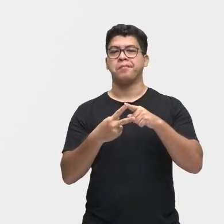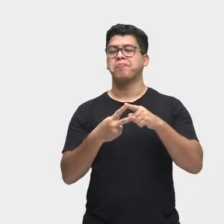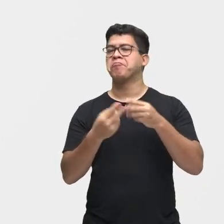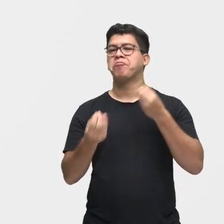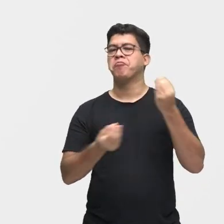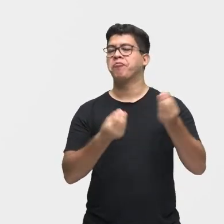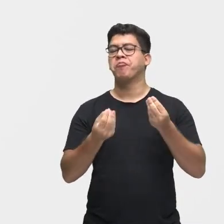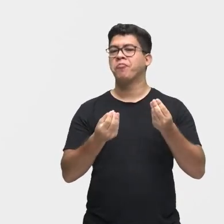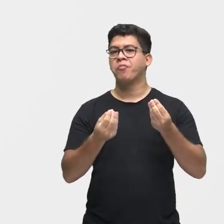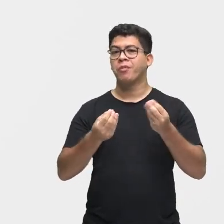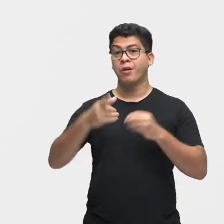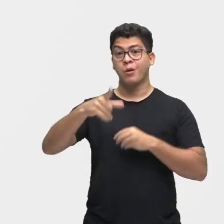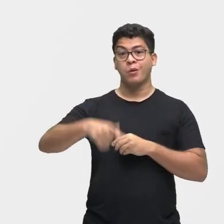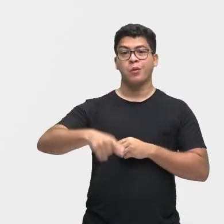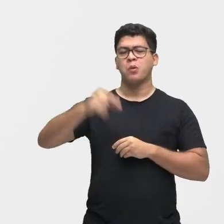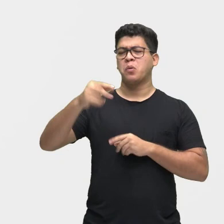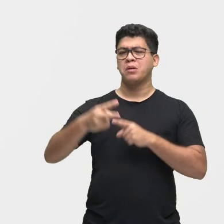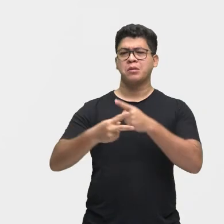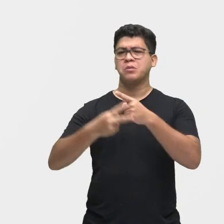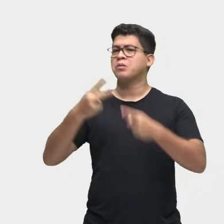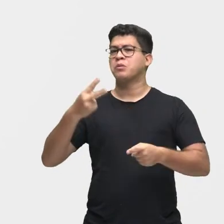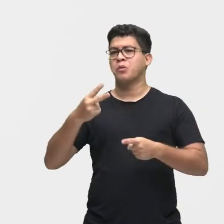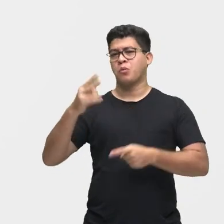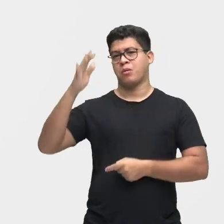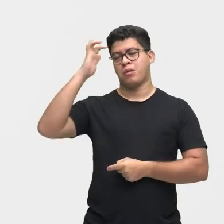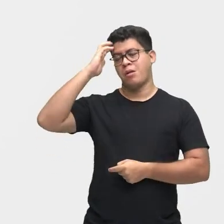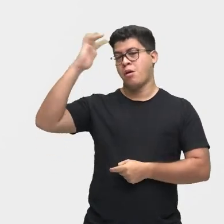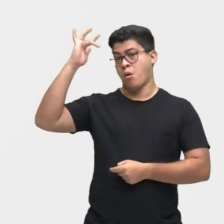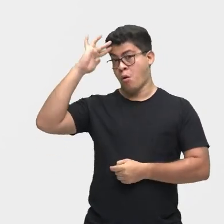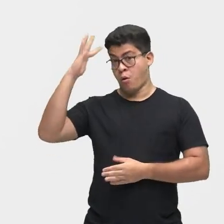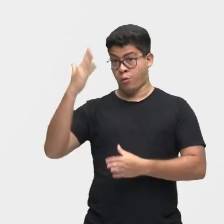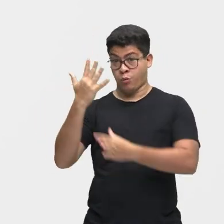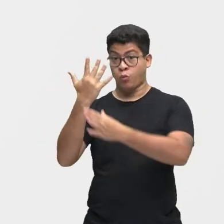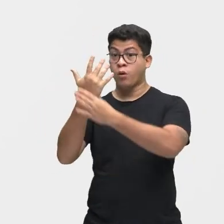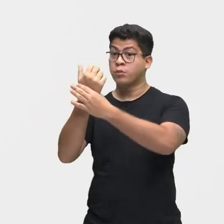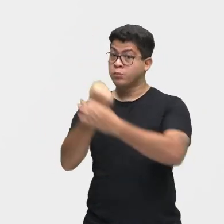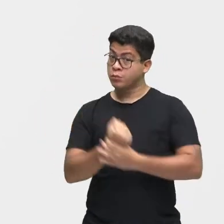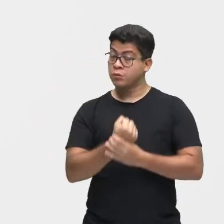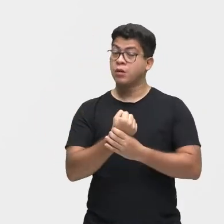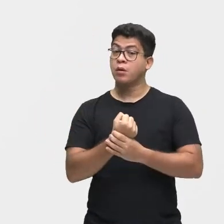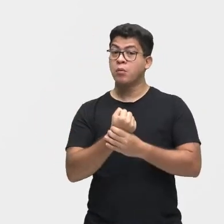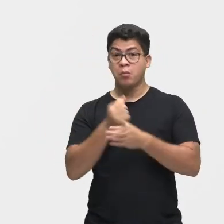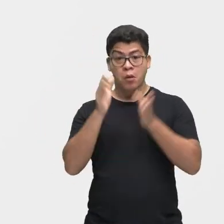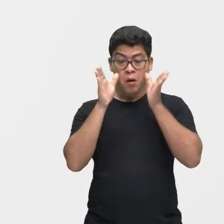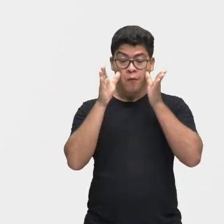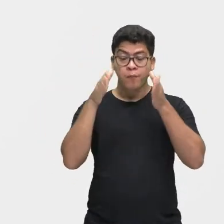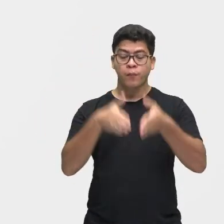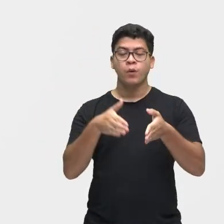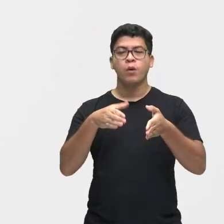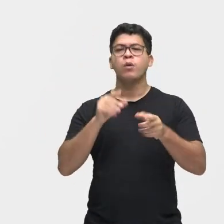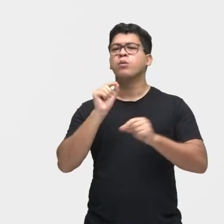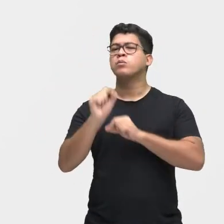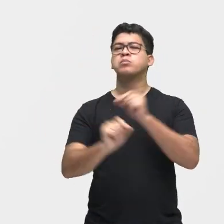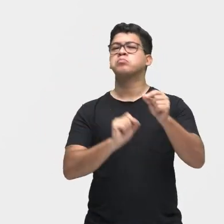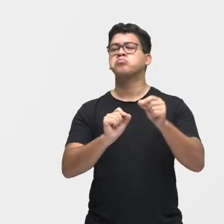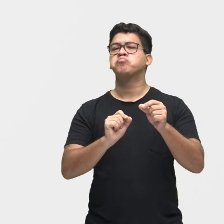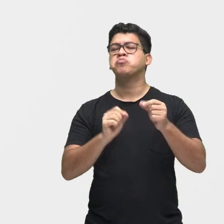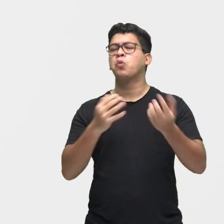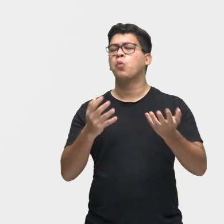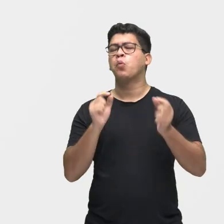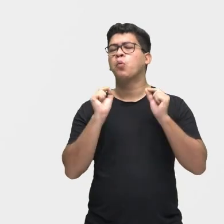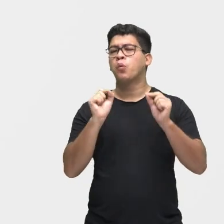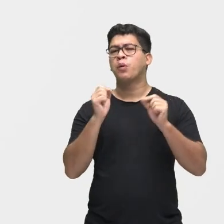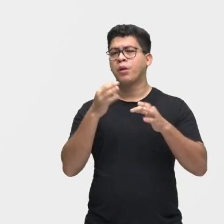primeira questão, que diz o seguinte: escolha dois teóricos do absolutismo e aponte o que eles